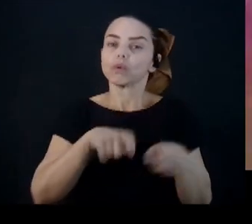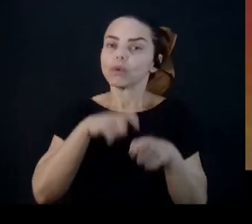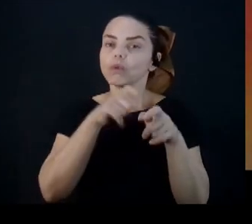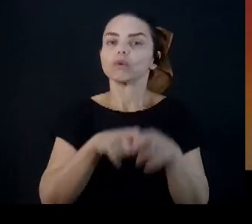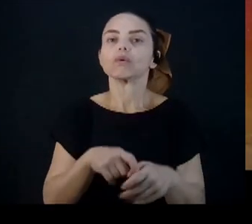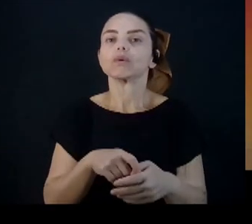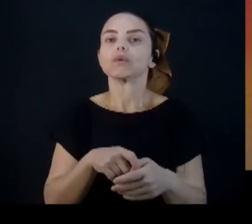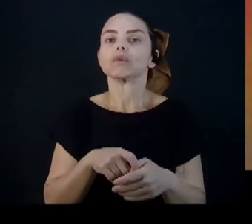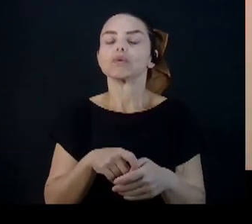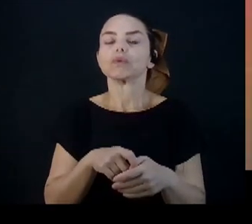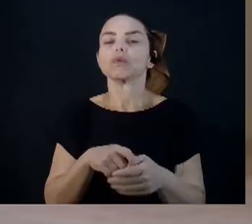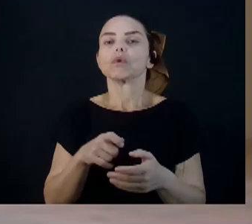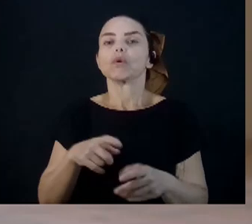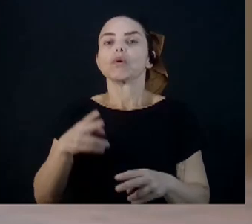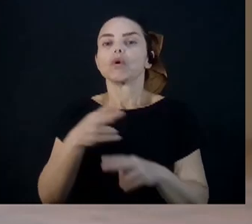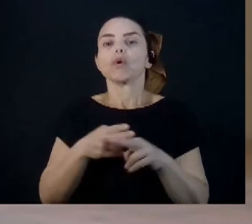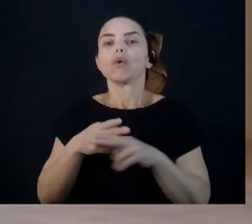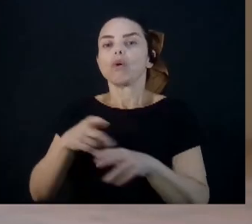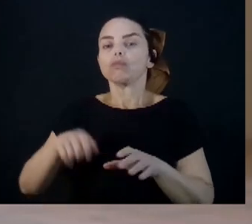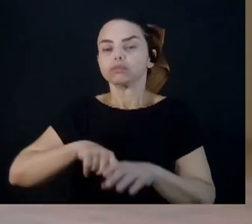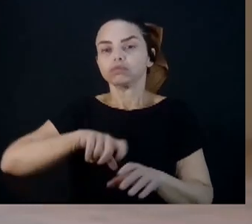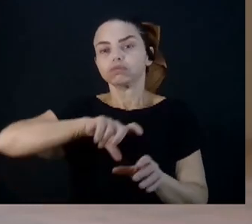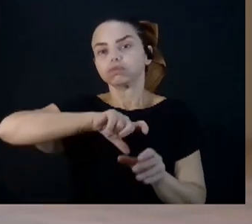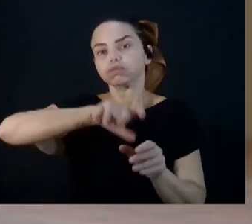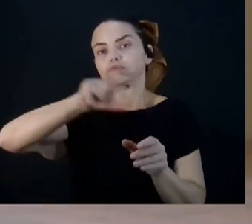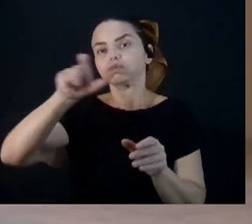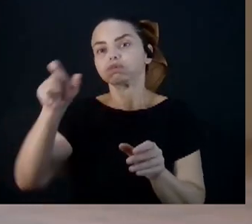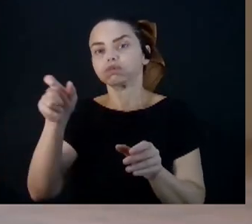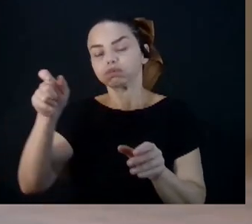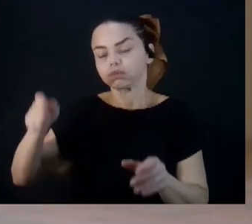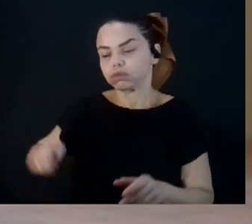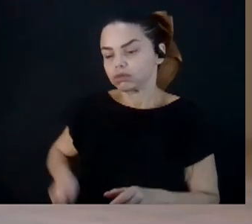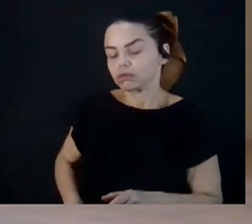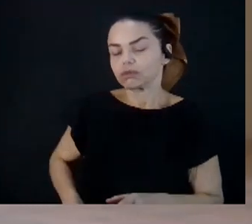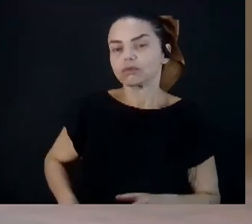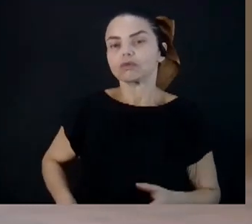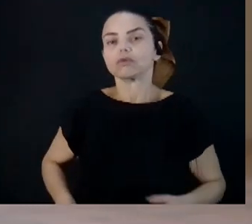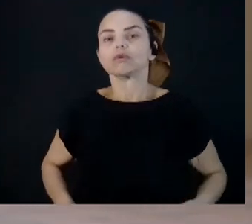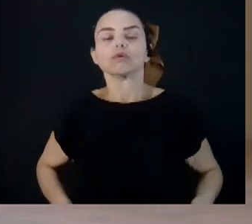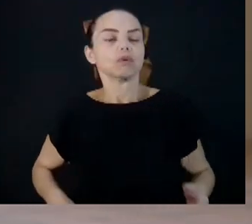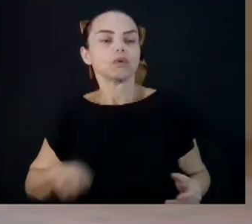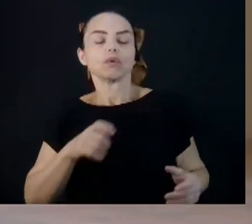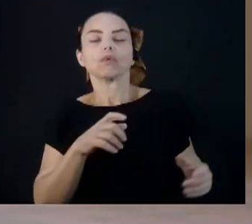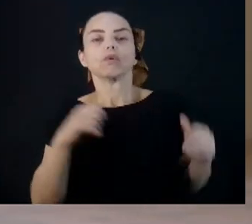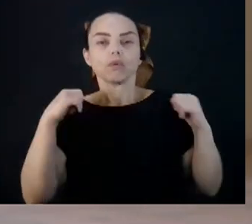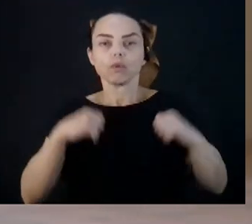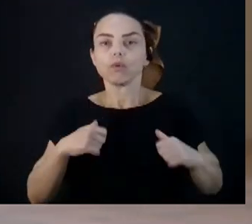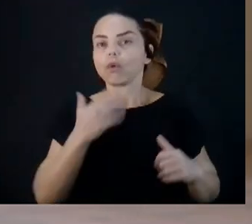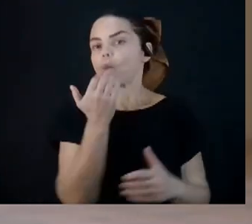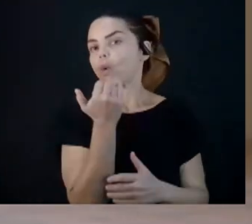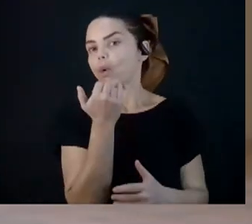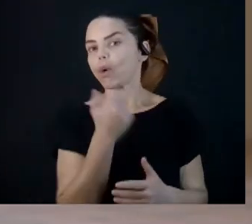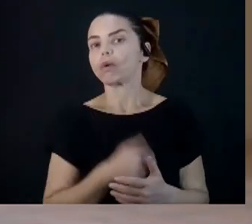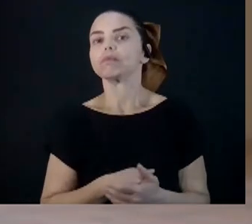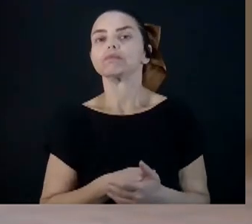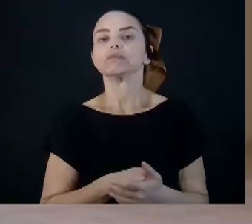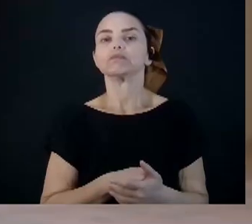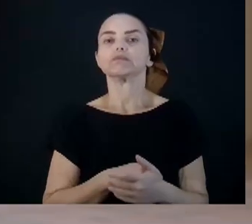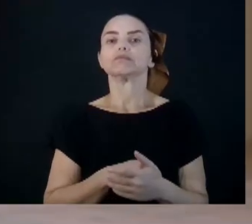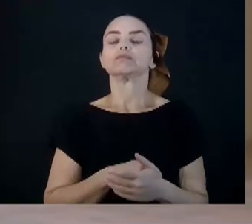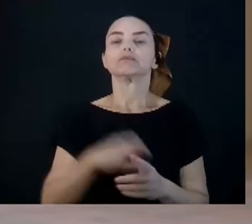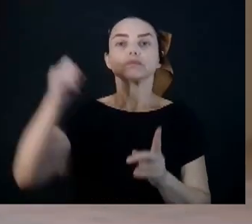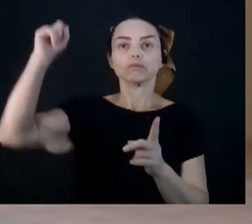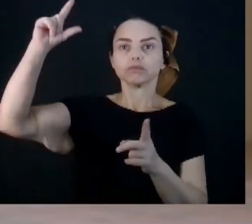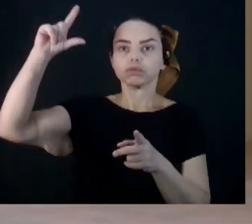mão, um pequeno embornal com comida e, se guiando pelo sol, saiu